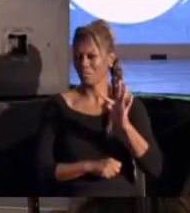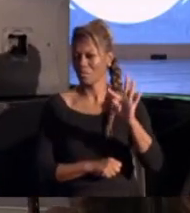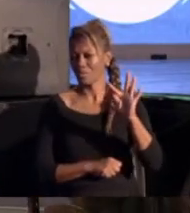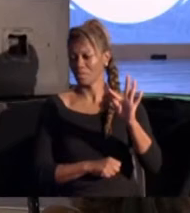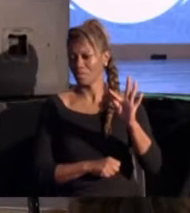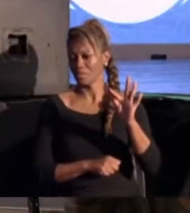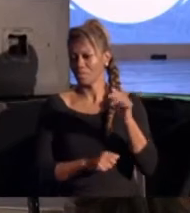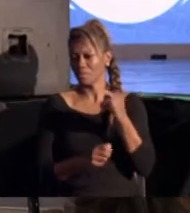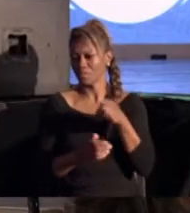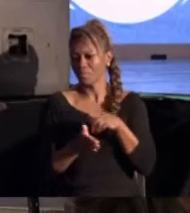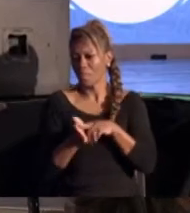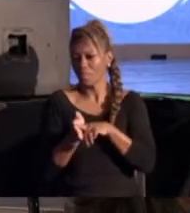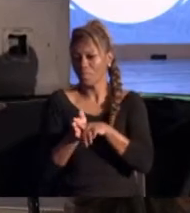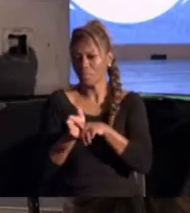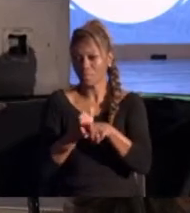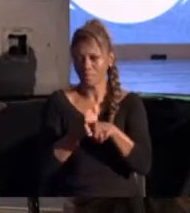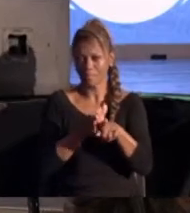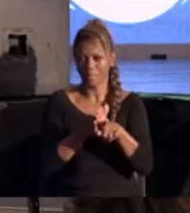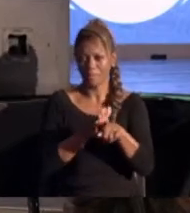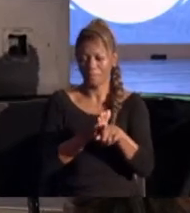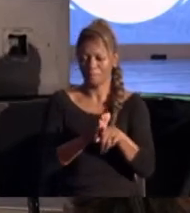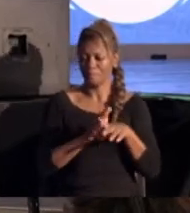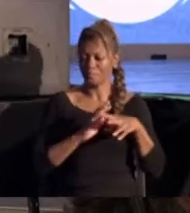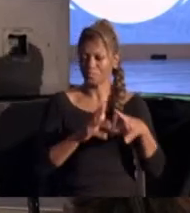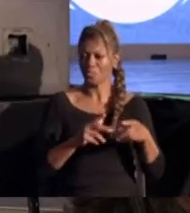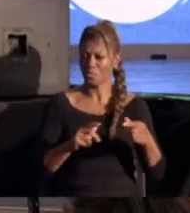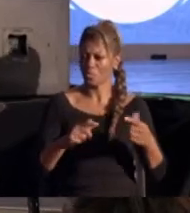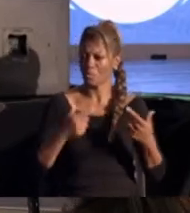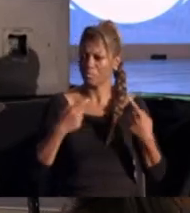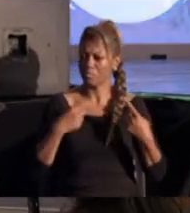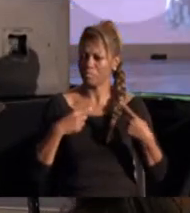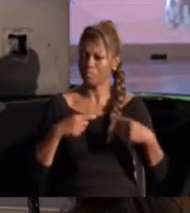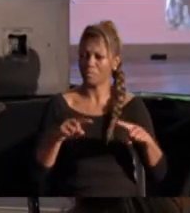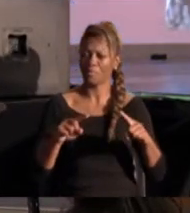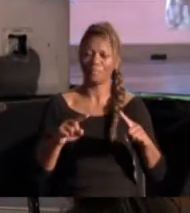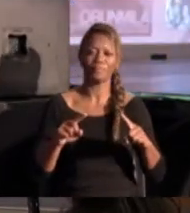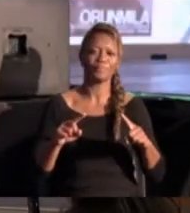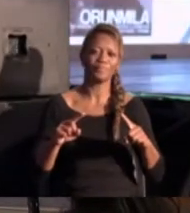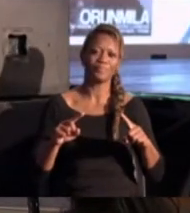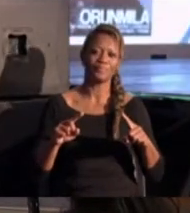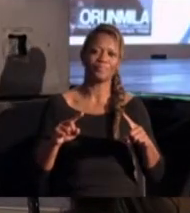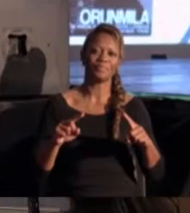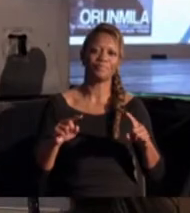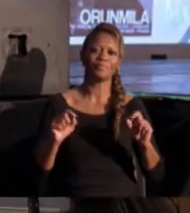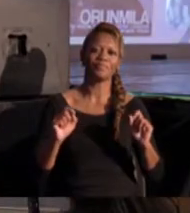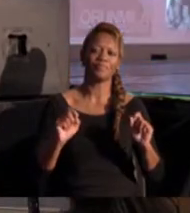psicanálise. E, dentro dessa provocação,